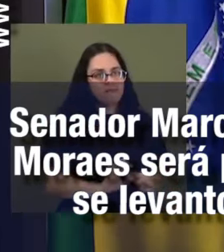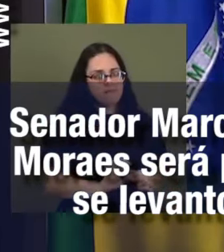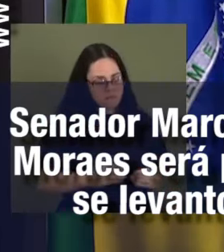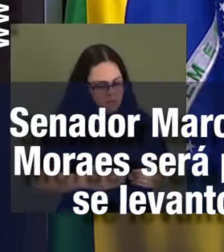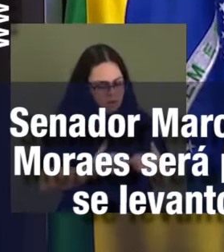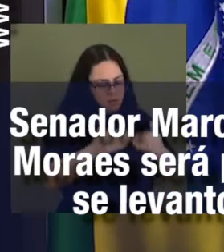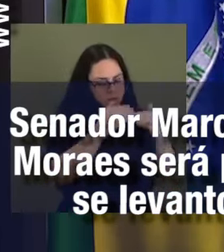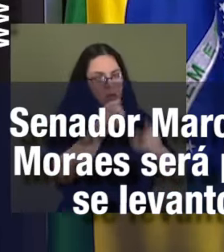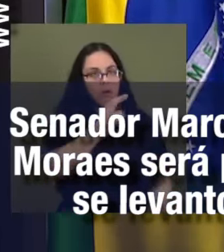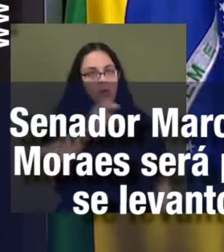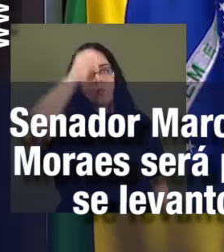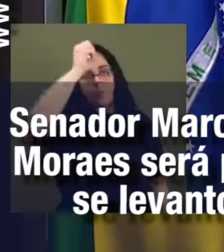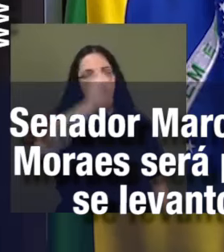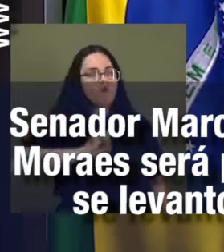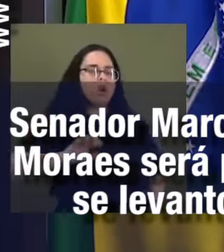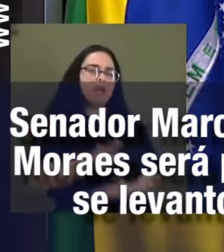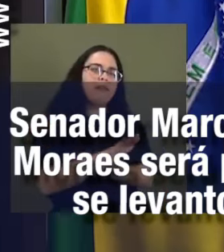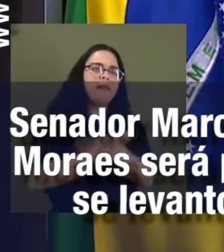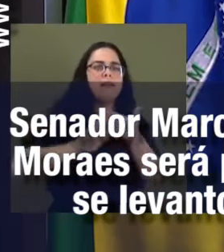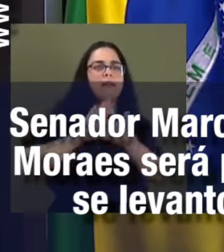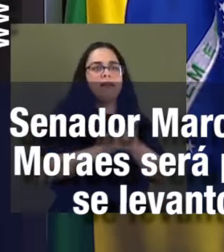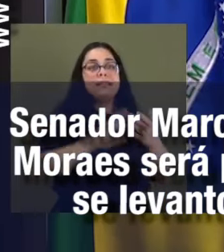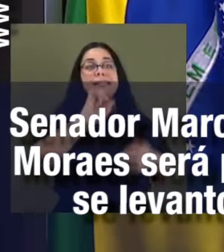acontecer se é da